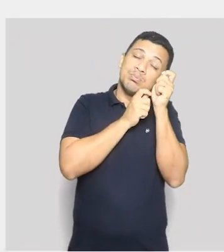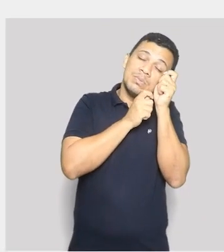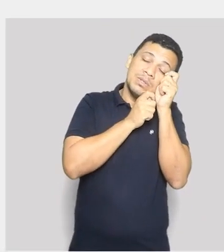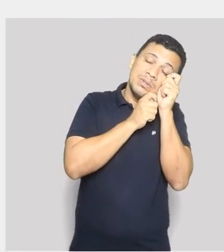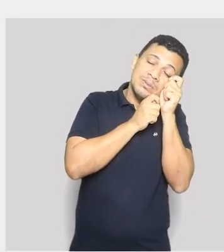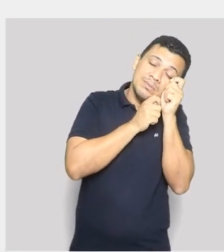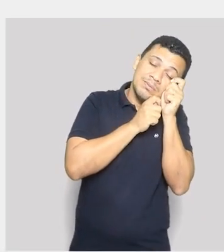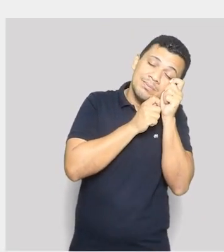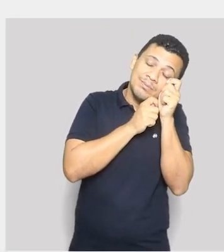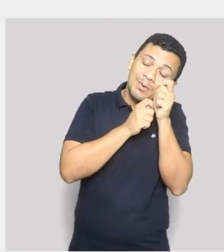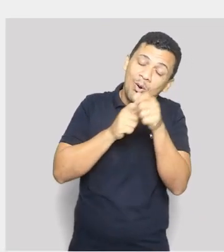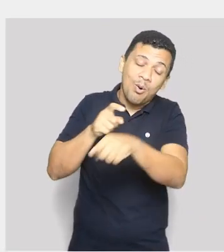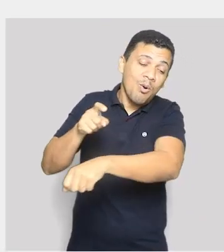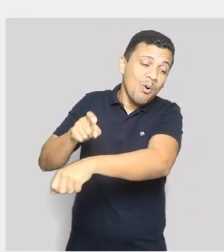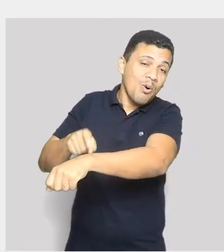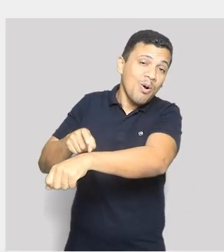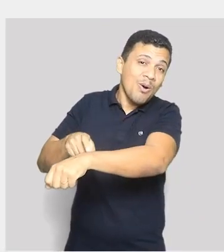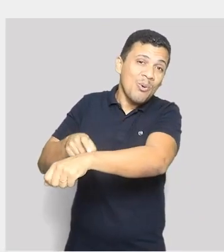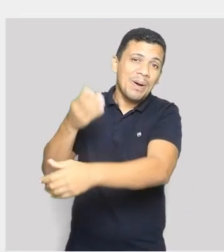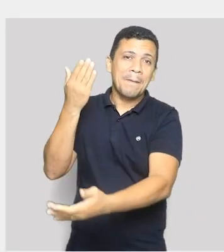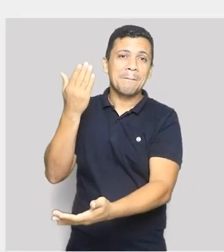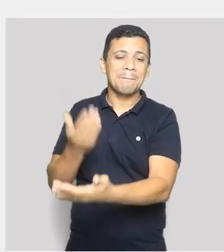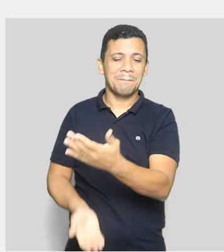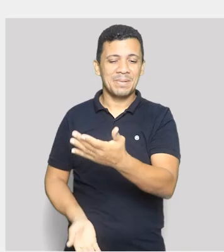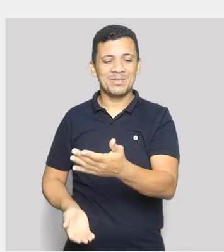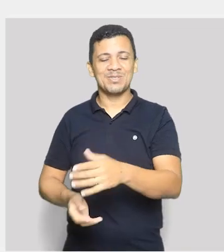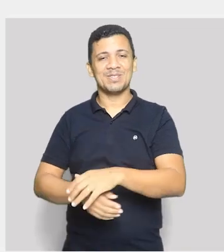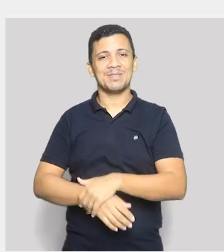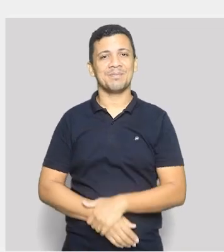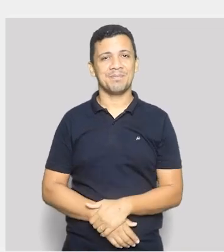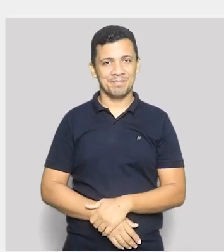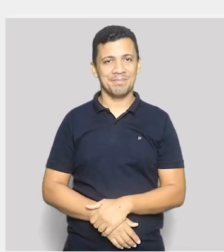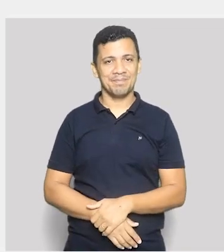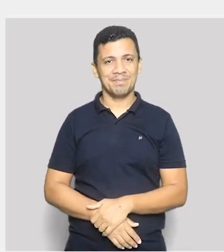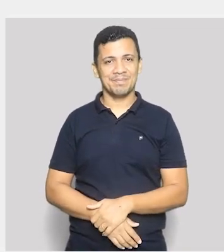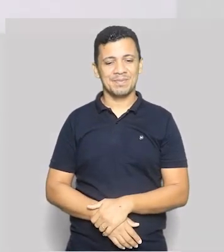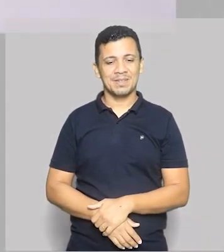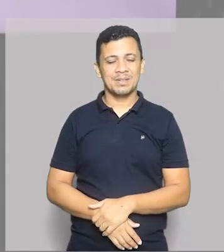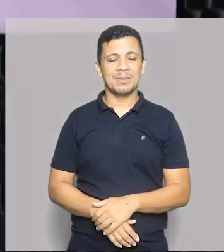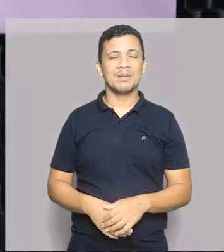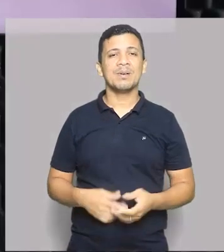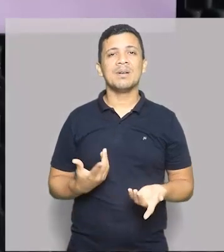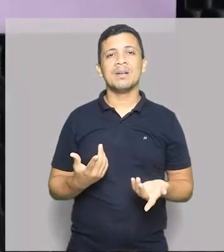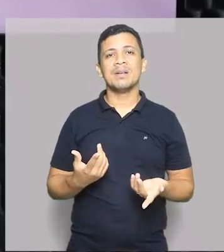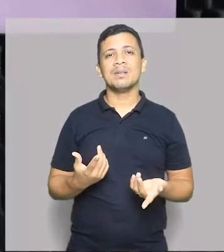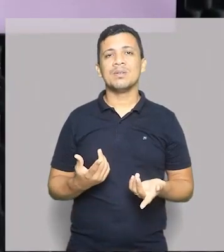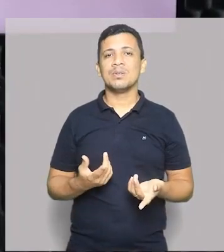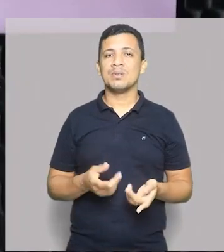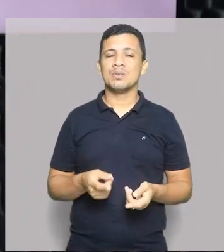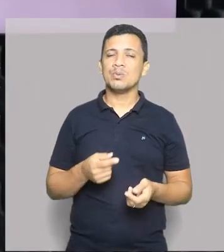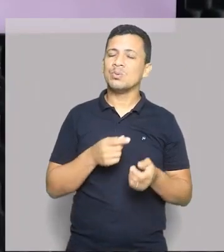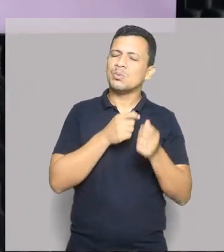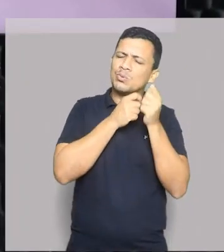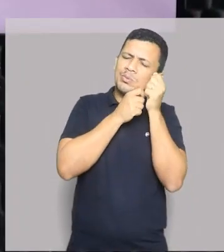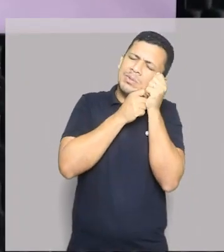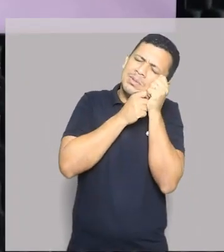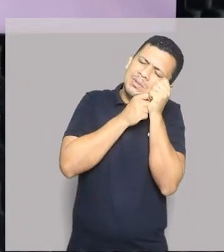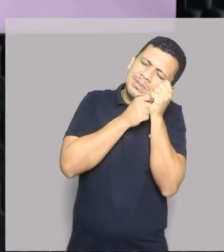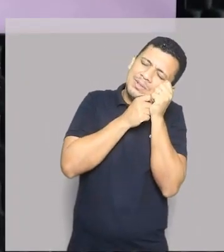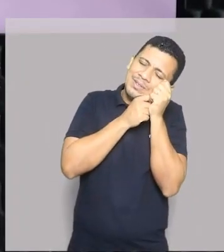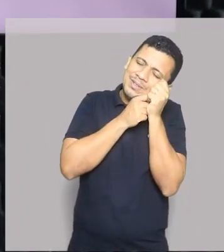que perdi a hora. Dormi tanto que perdi a hora. Quando se diz dormi tanto que perdi a